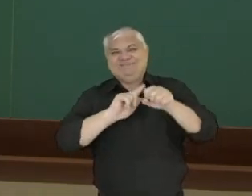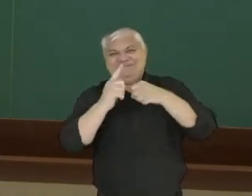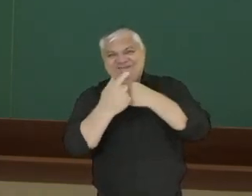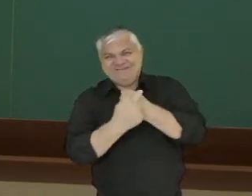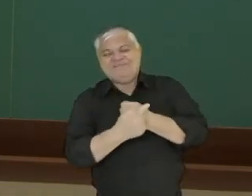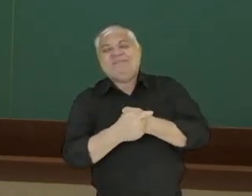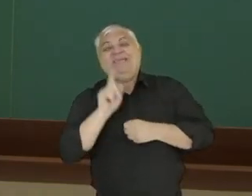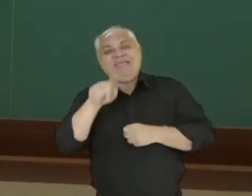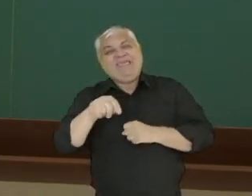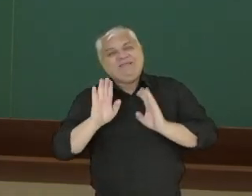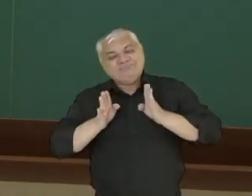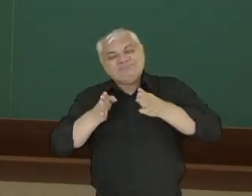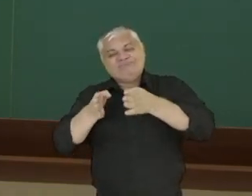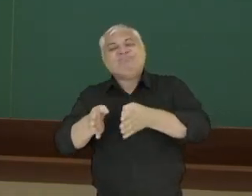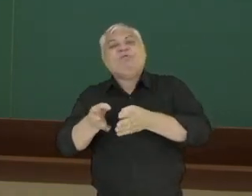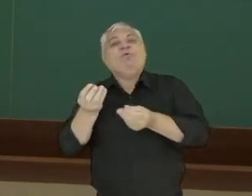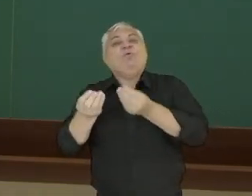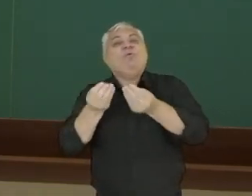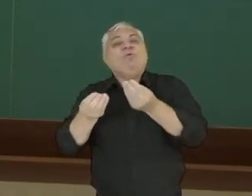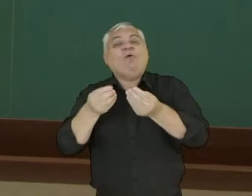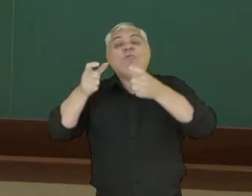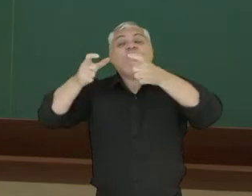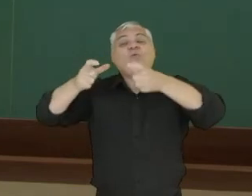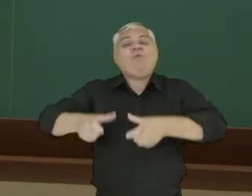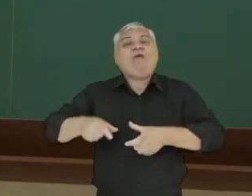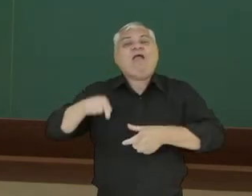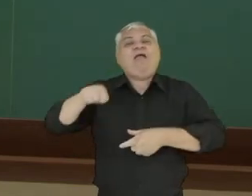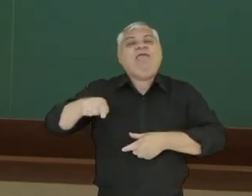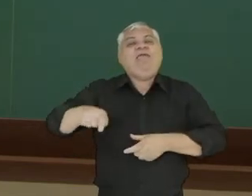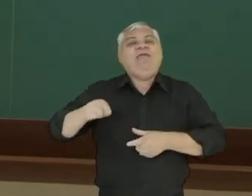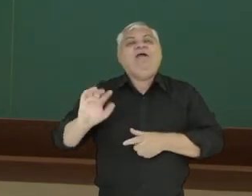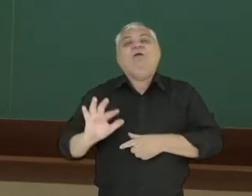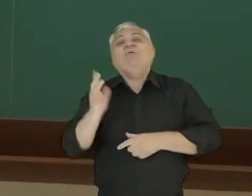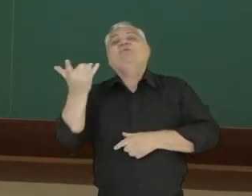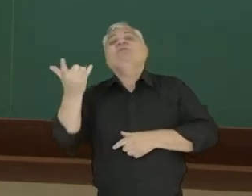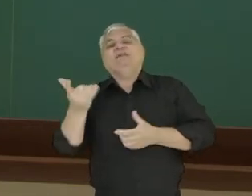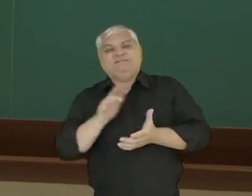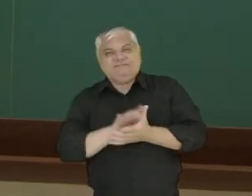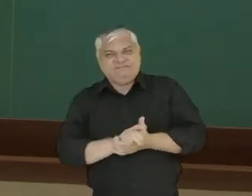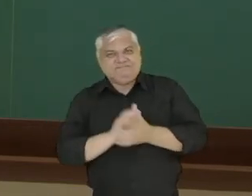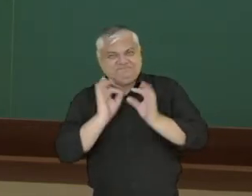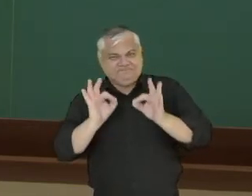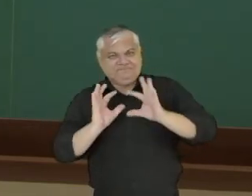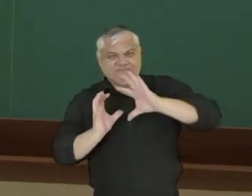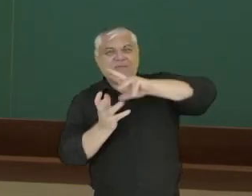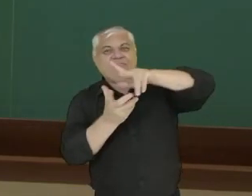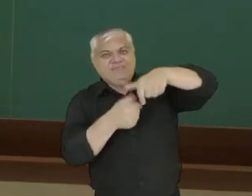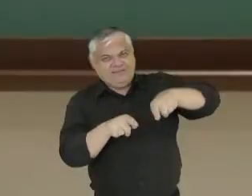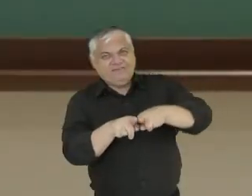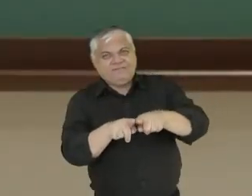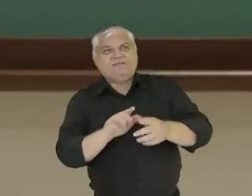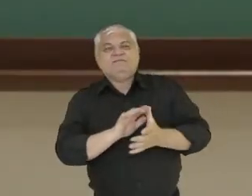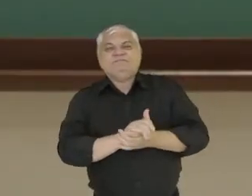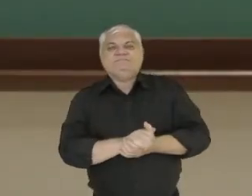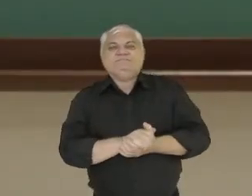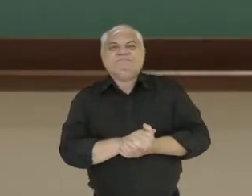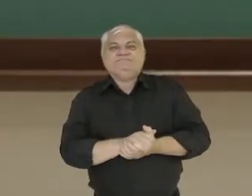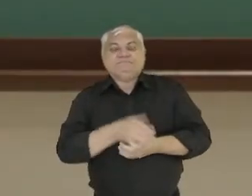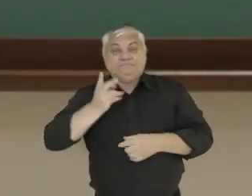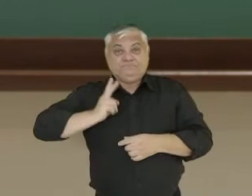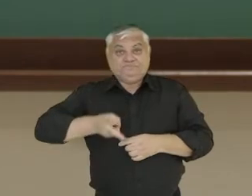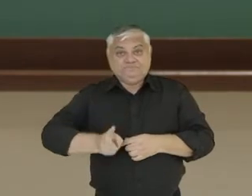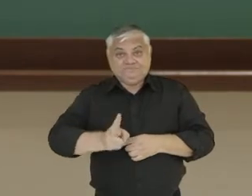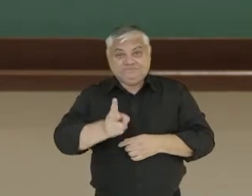estão se referindo a como está ocorrendo a ocupação da superfície do nosso planeta. Dando sequência